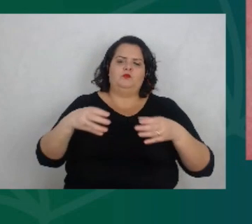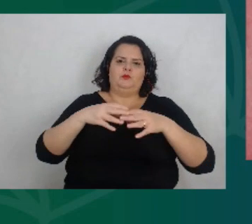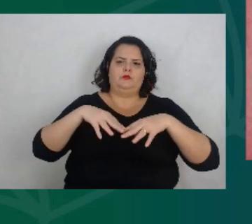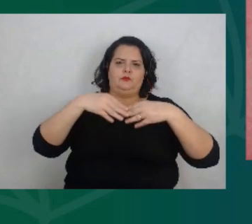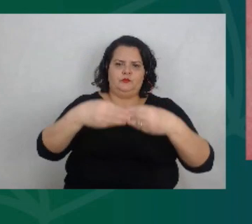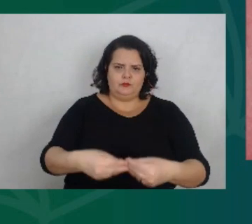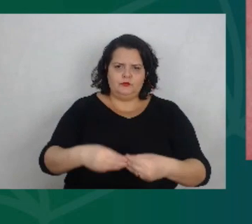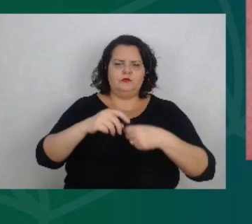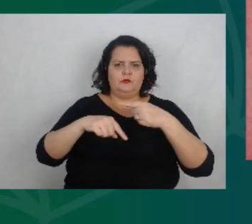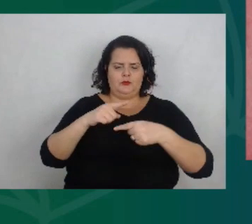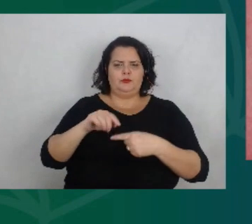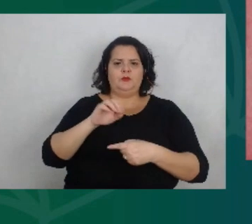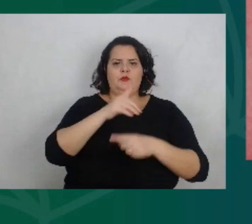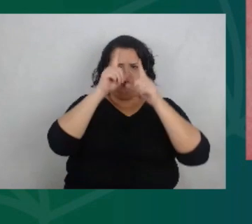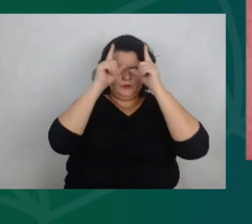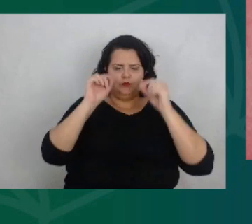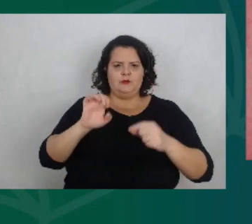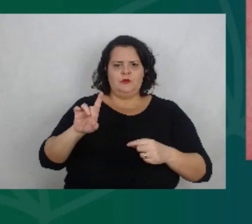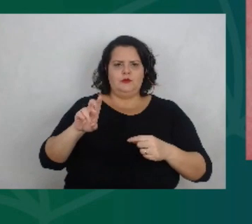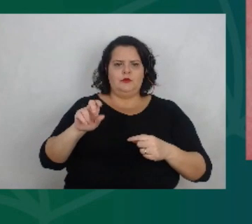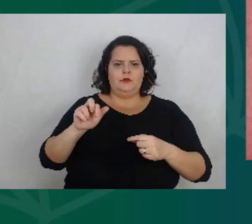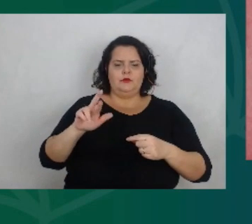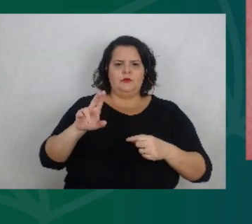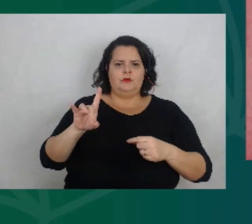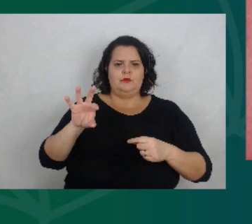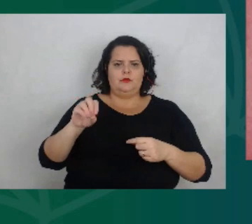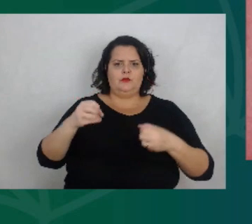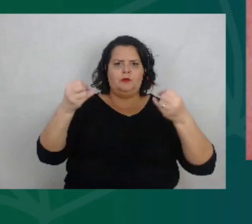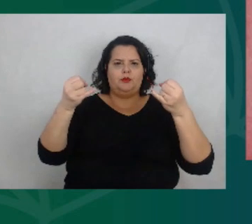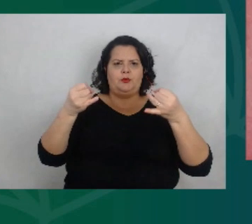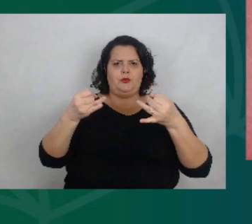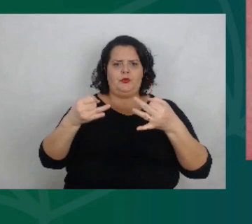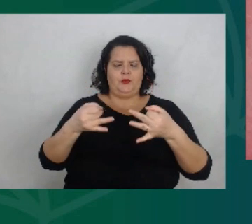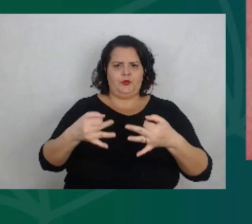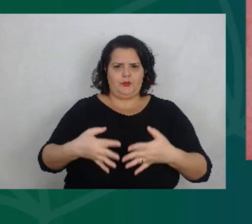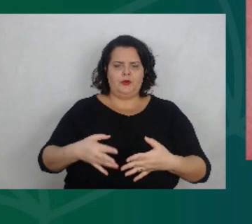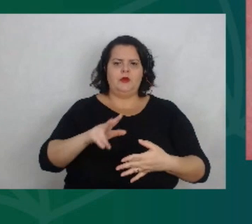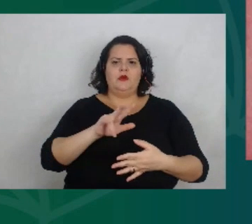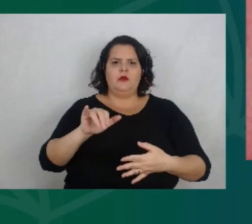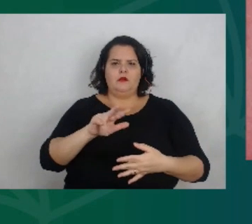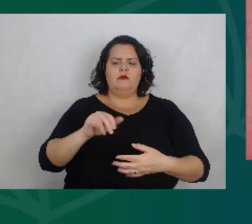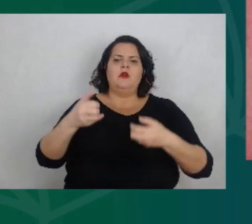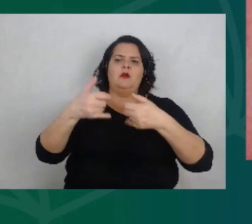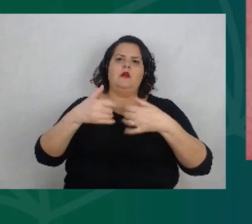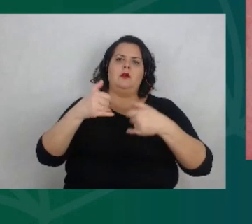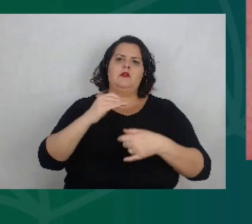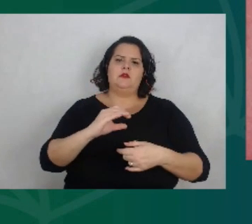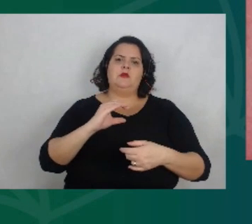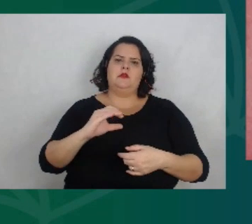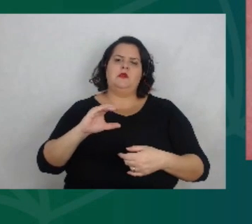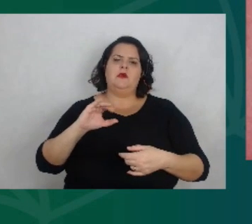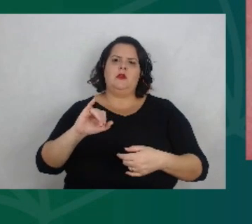vai mencionar brilhantemente, creio, sobre a CCIH, e adotamos o padrão